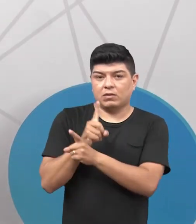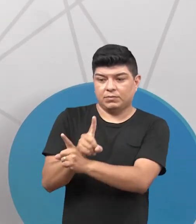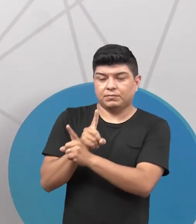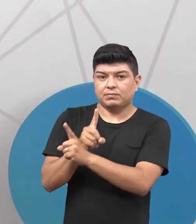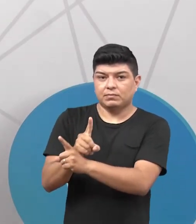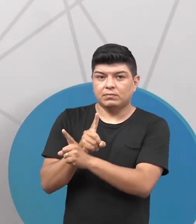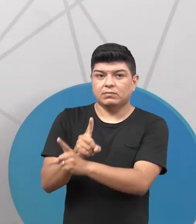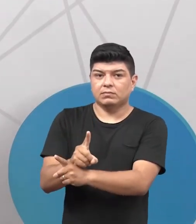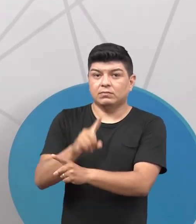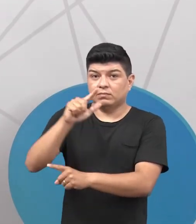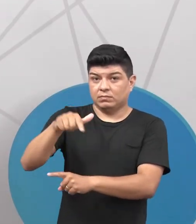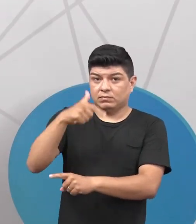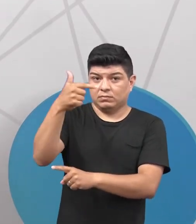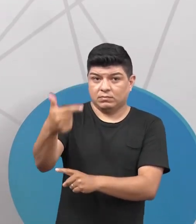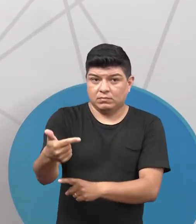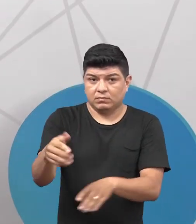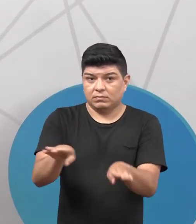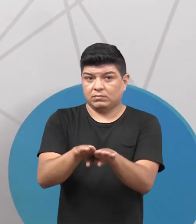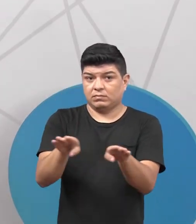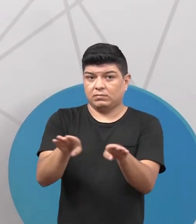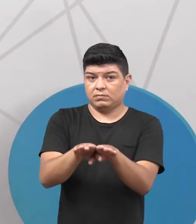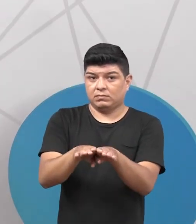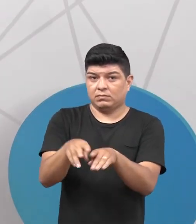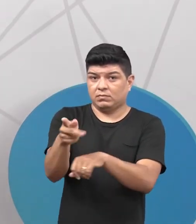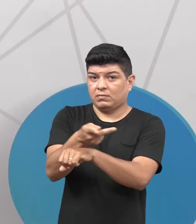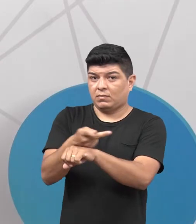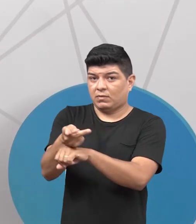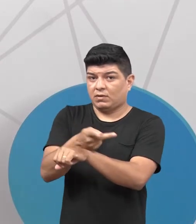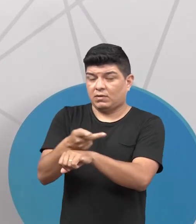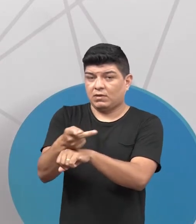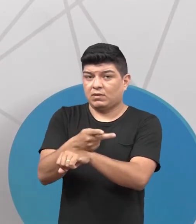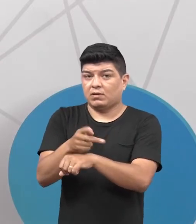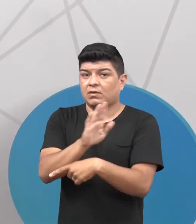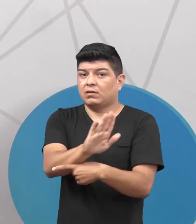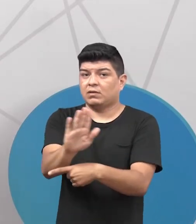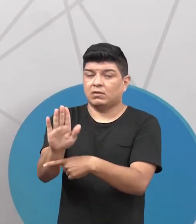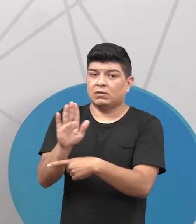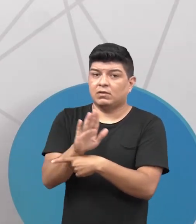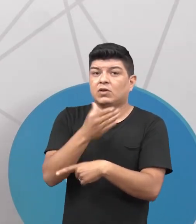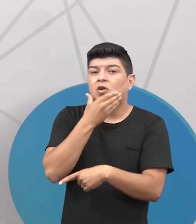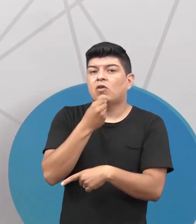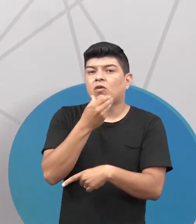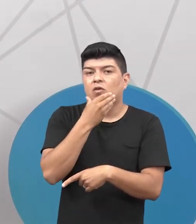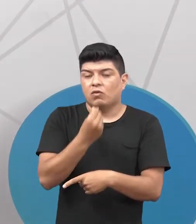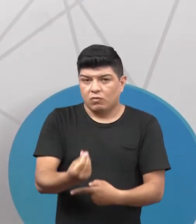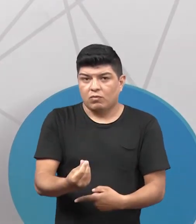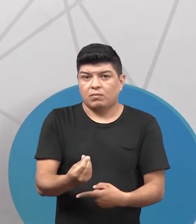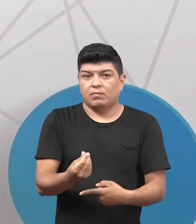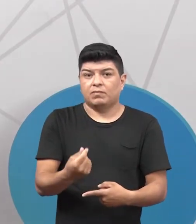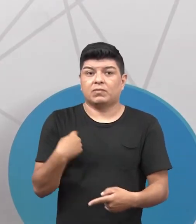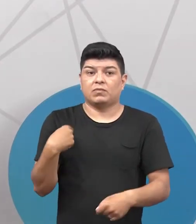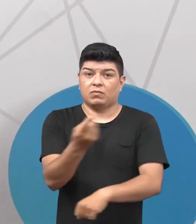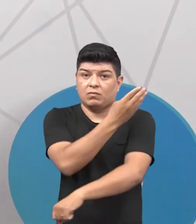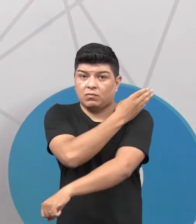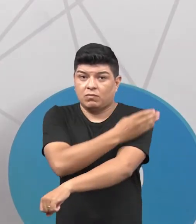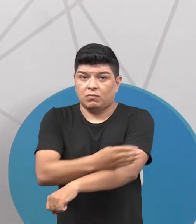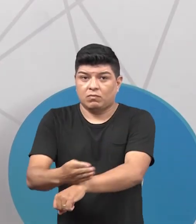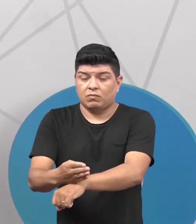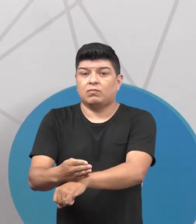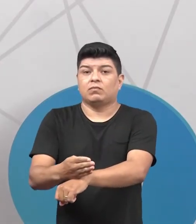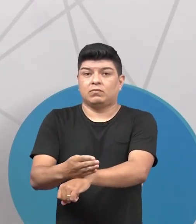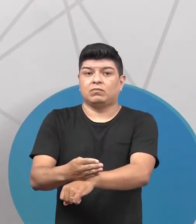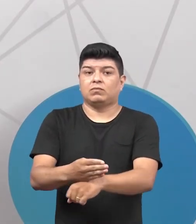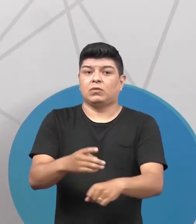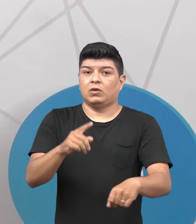com Aristóteles, um pouco mais tarde, ele vai procurar trabalhar a questão do homem. É por isso que nós costumamos dizer que o